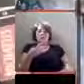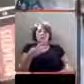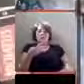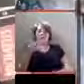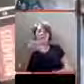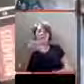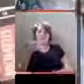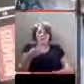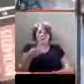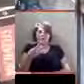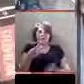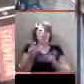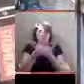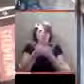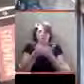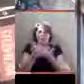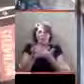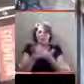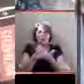23, introdução?